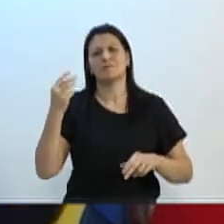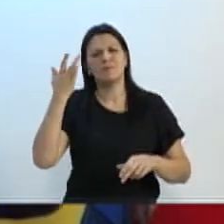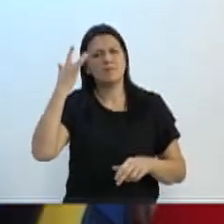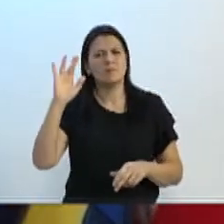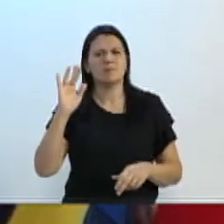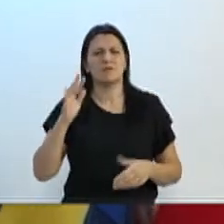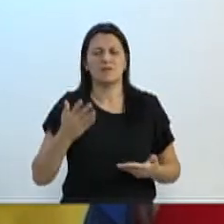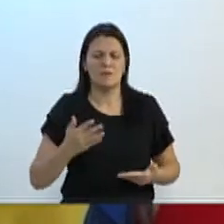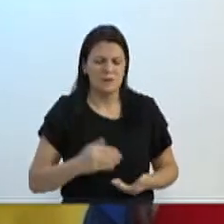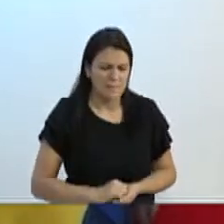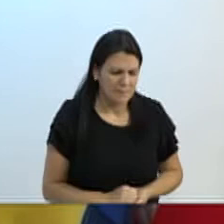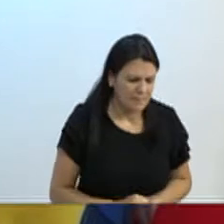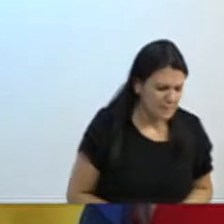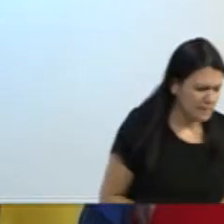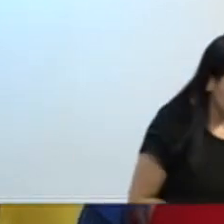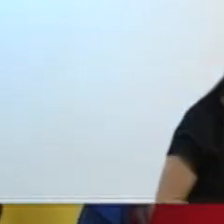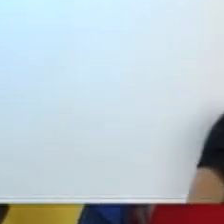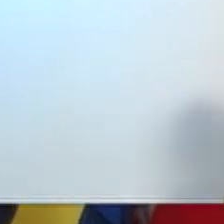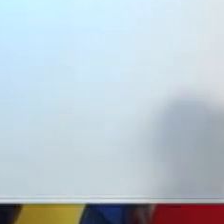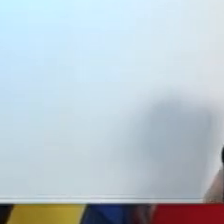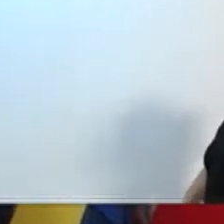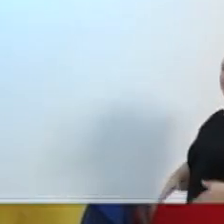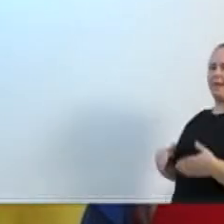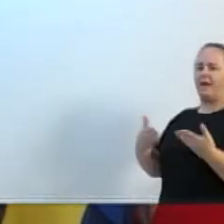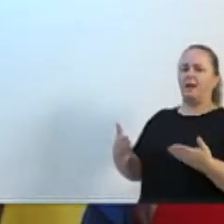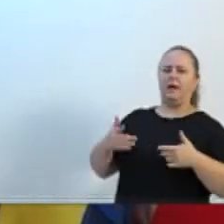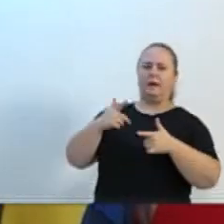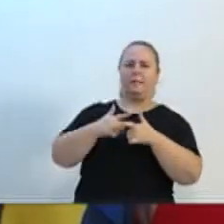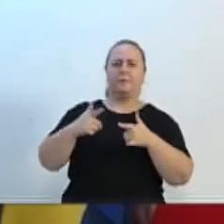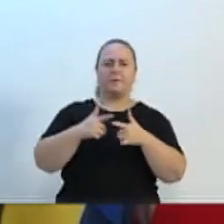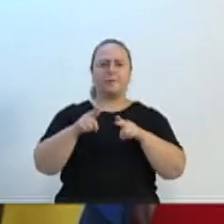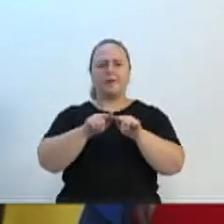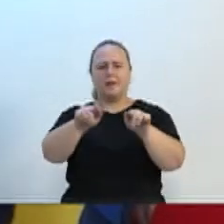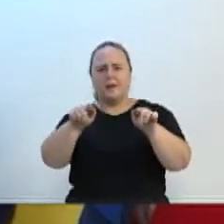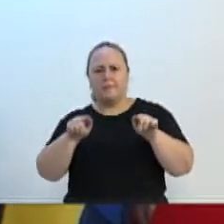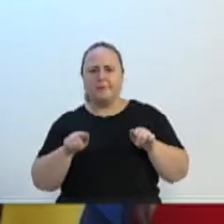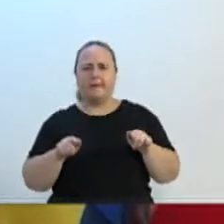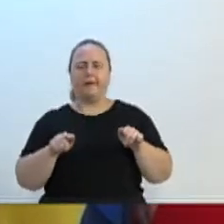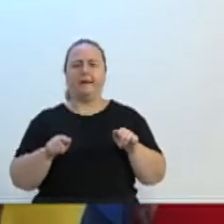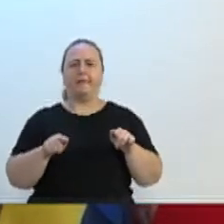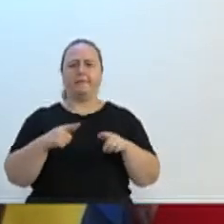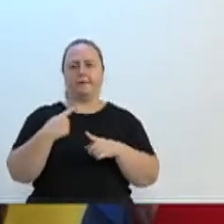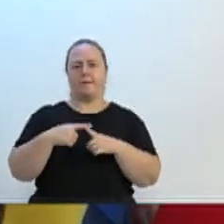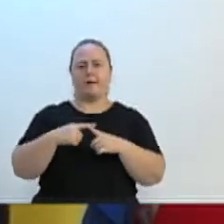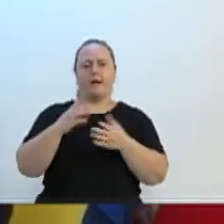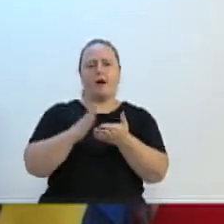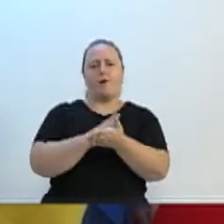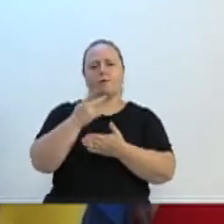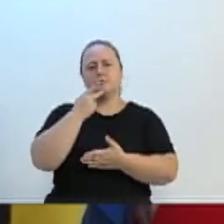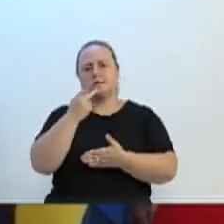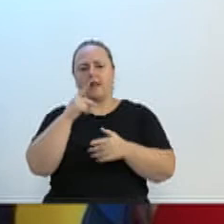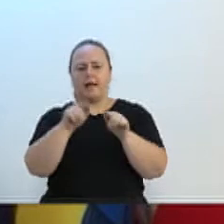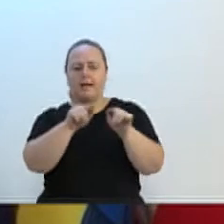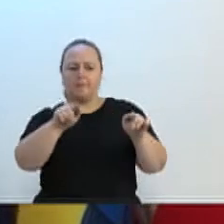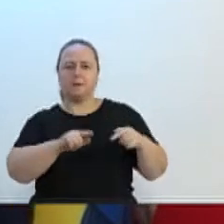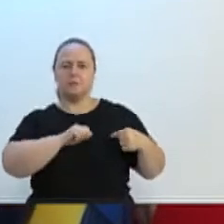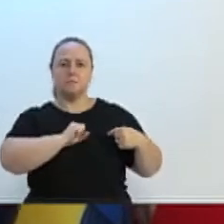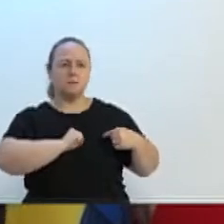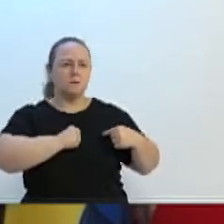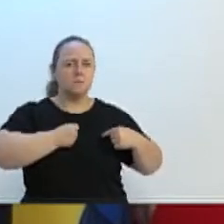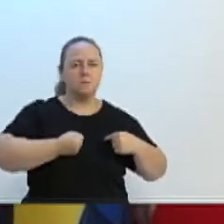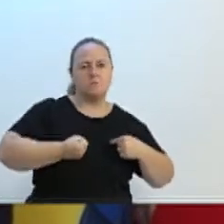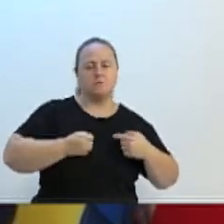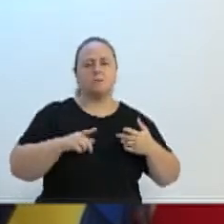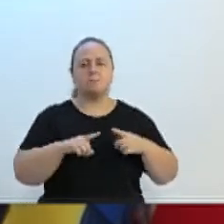sua, se a atitude é em relação ao gabinete, que aqui já nomearam de gabinete do ódio, né, de maldade, de um monte de situação, eu não sei de quem vem, mas